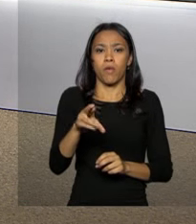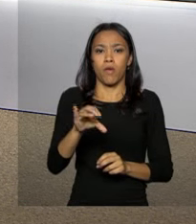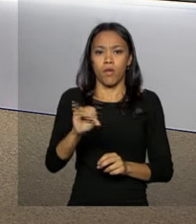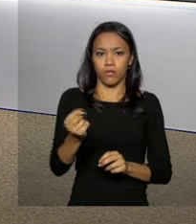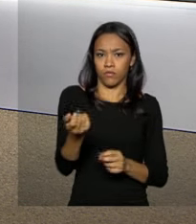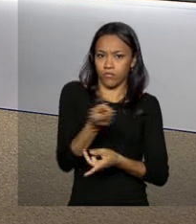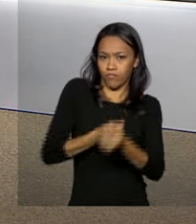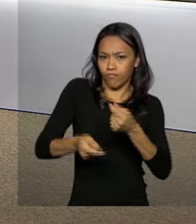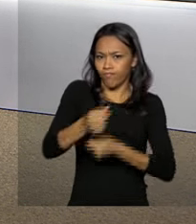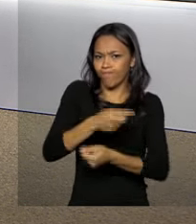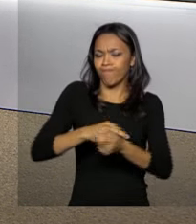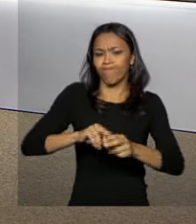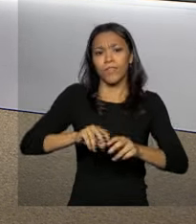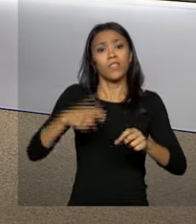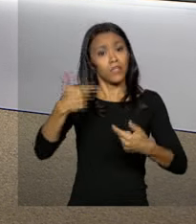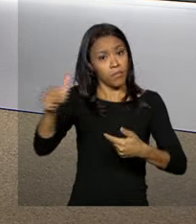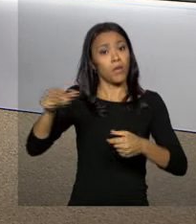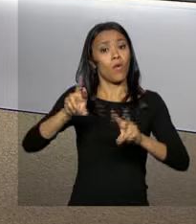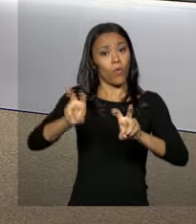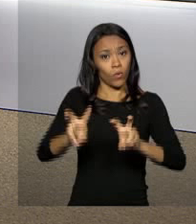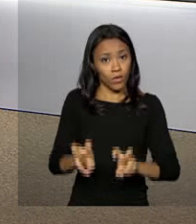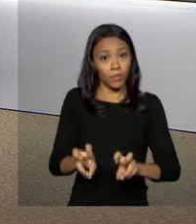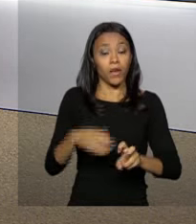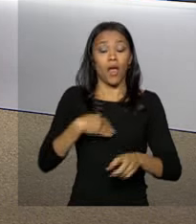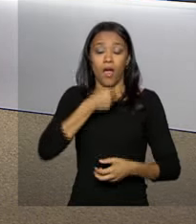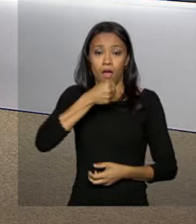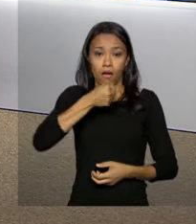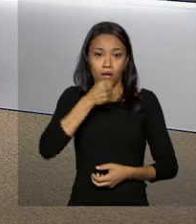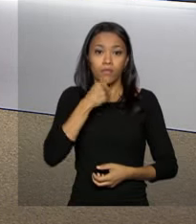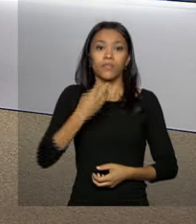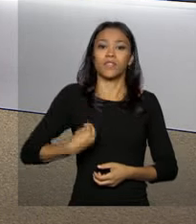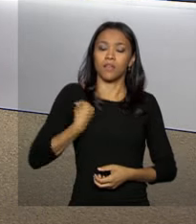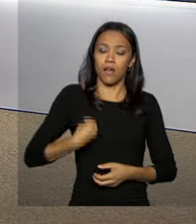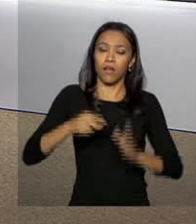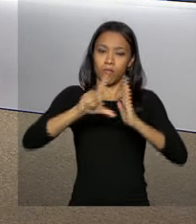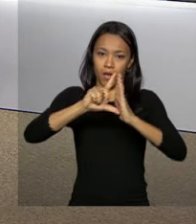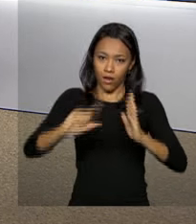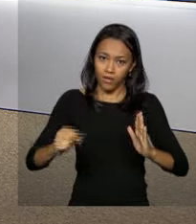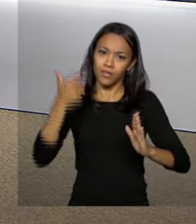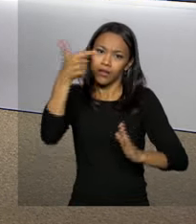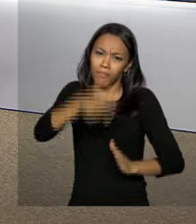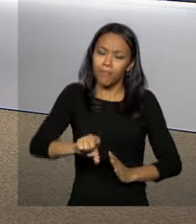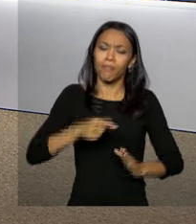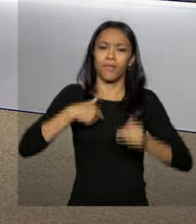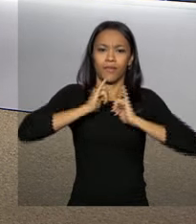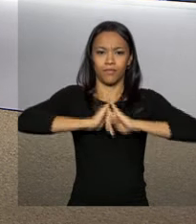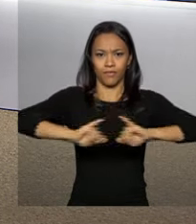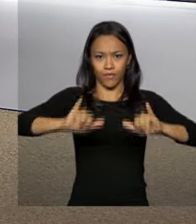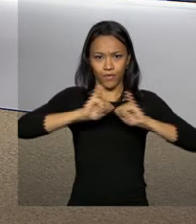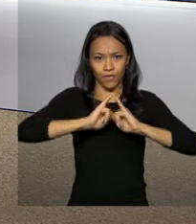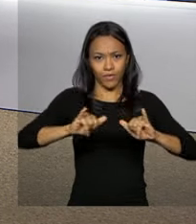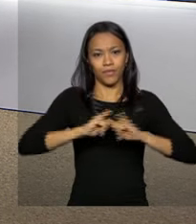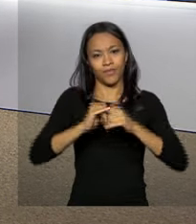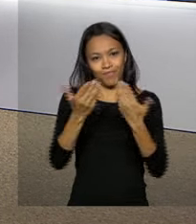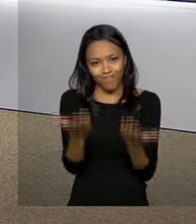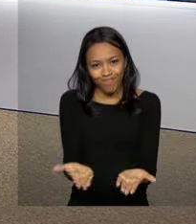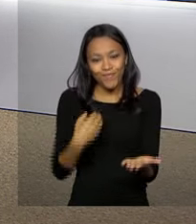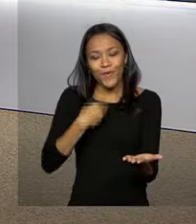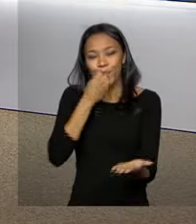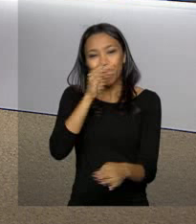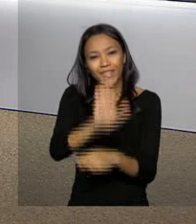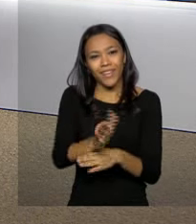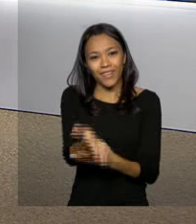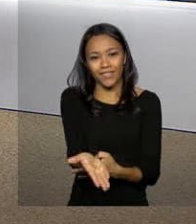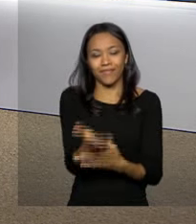além de outros temas. A repórter Ana Gabriela Salles está no Palácio do Planalto e traz mais informações para nós. Boa